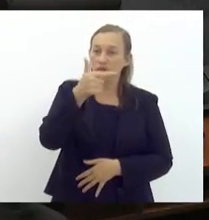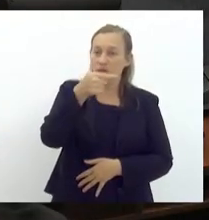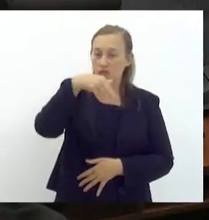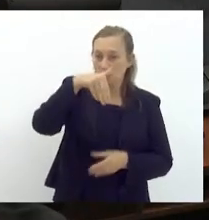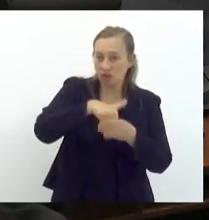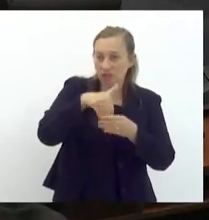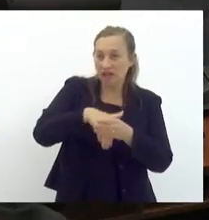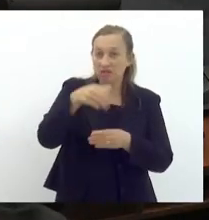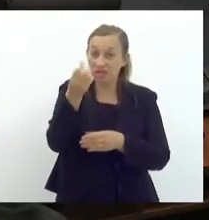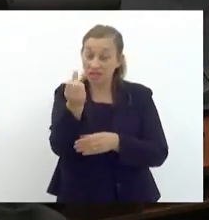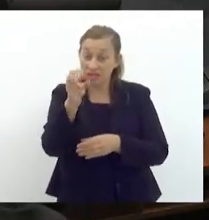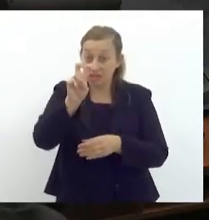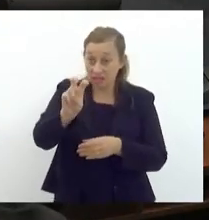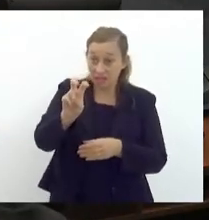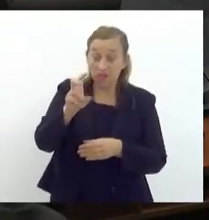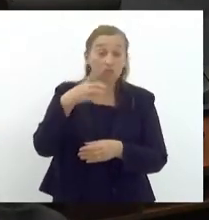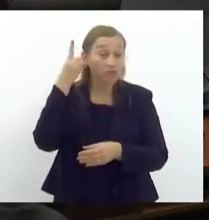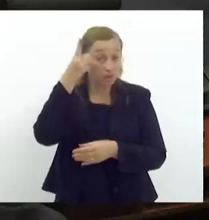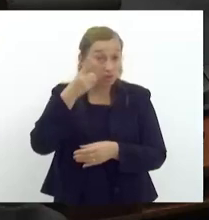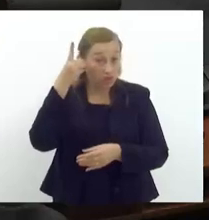65 Deputados